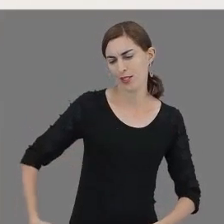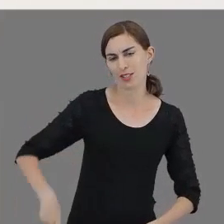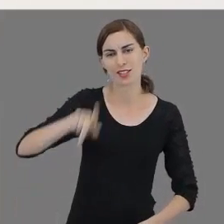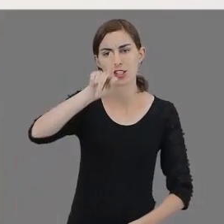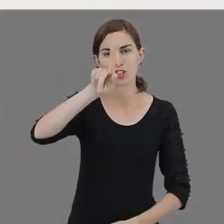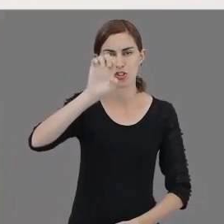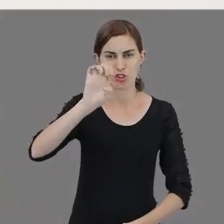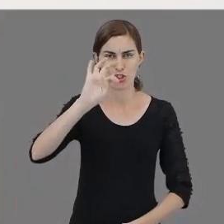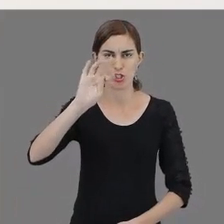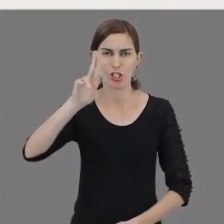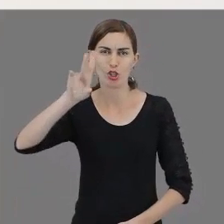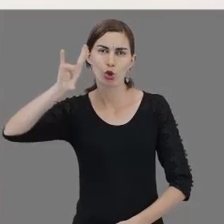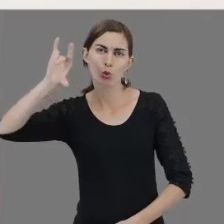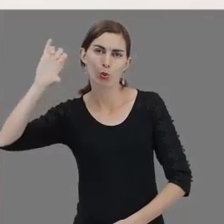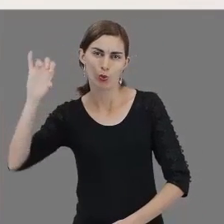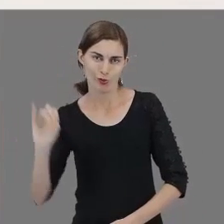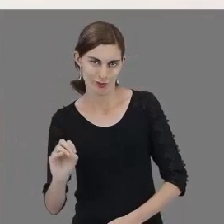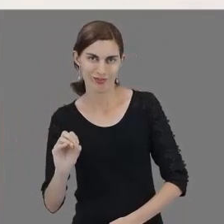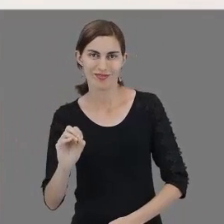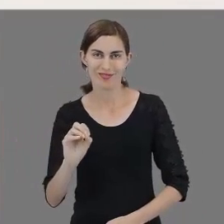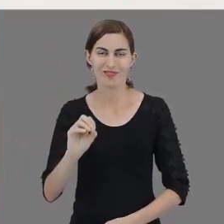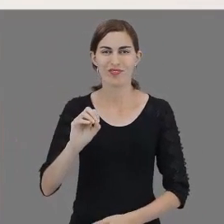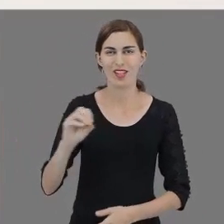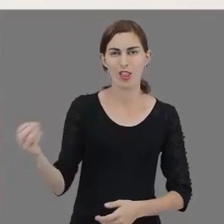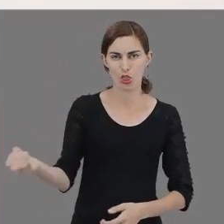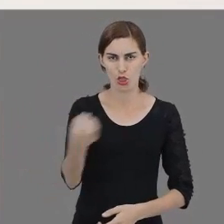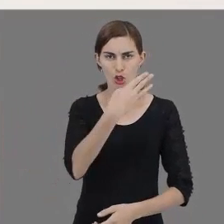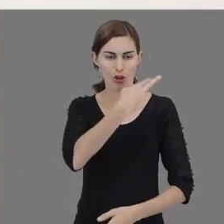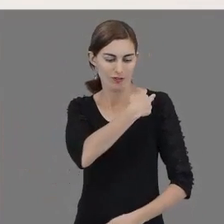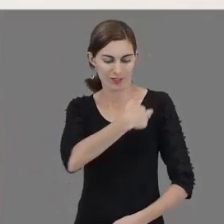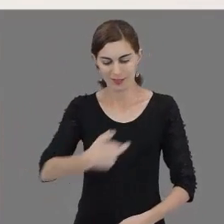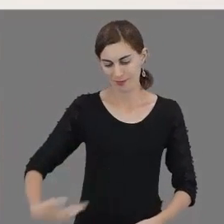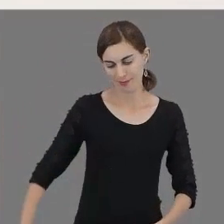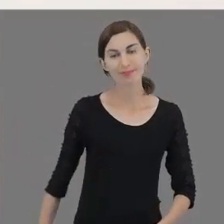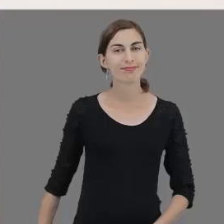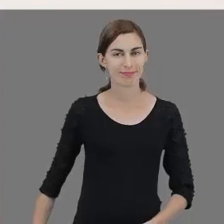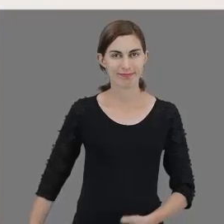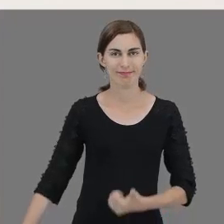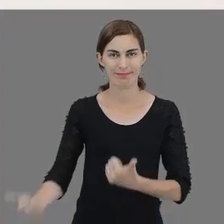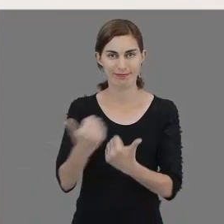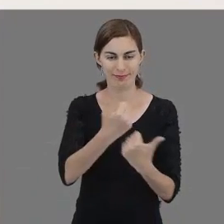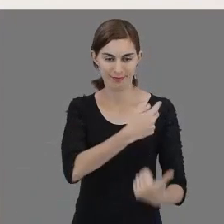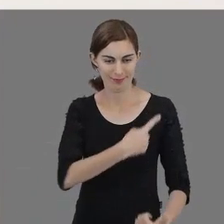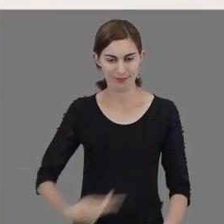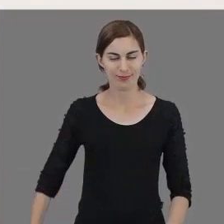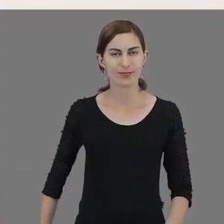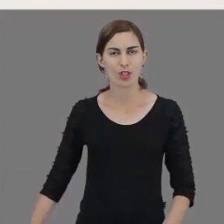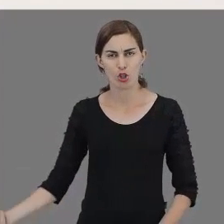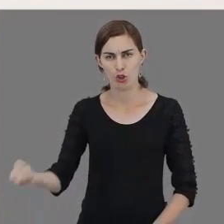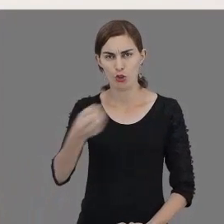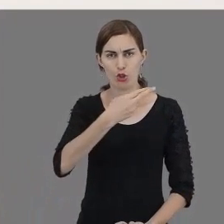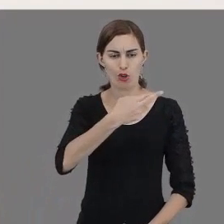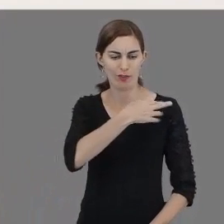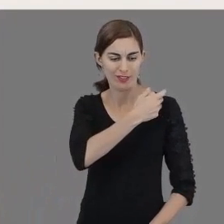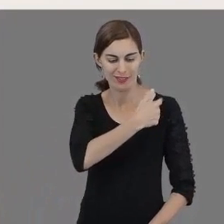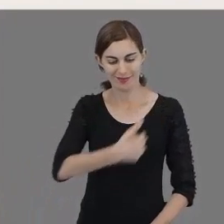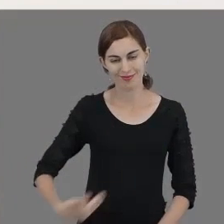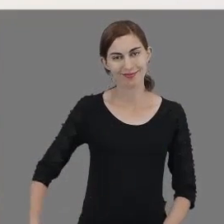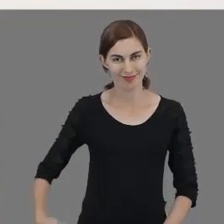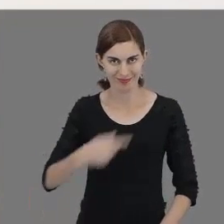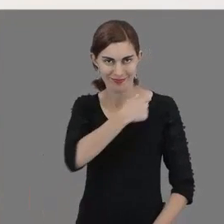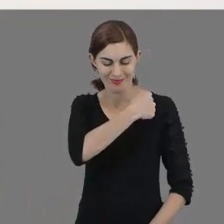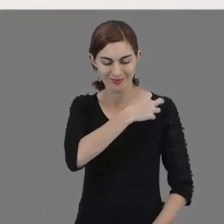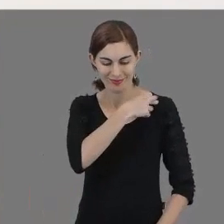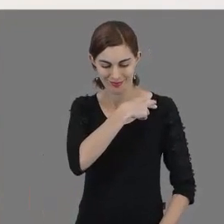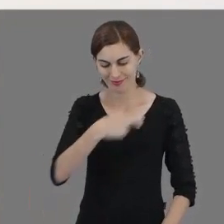dá início à nova república, né? A nova república. E aí, ele, quando